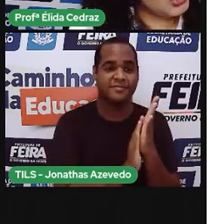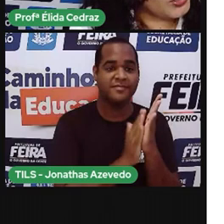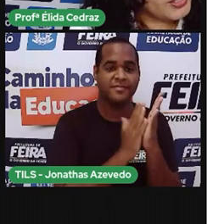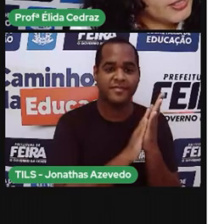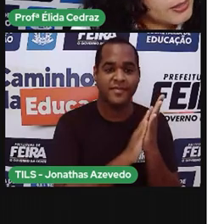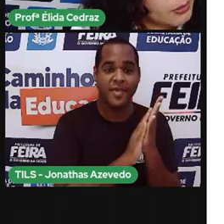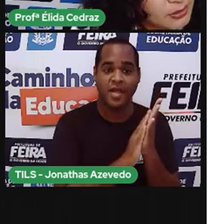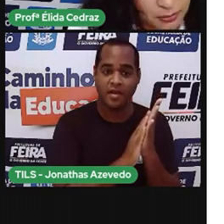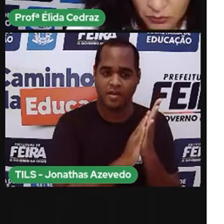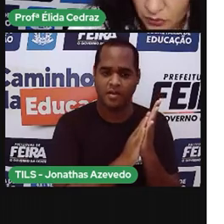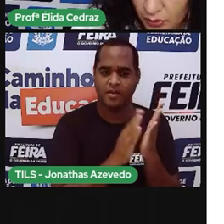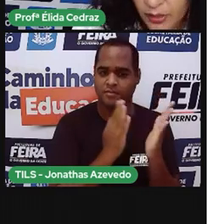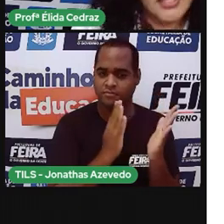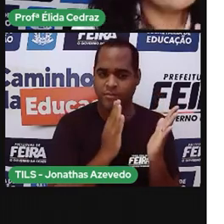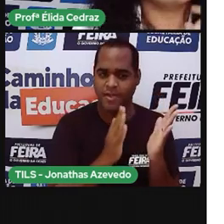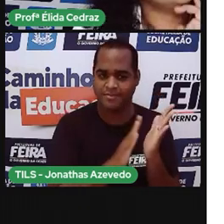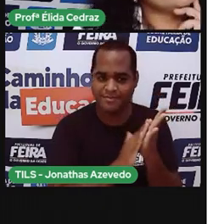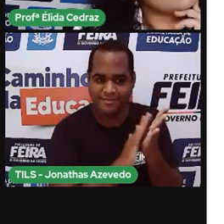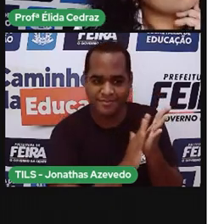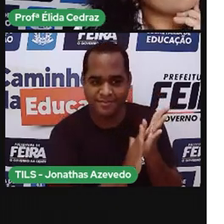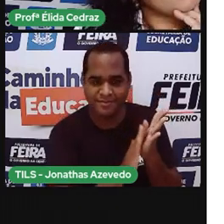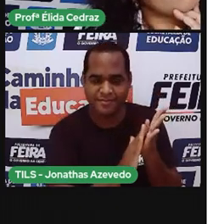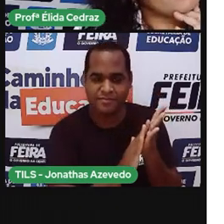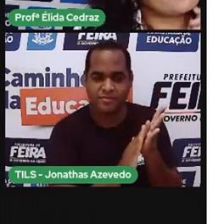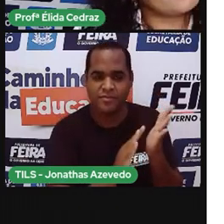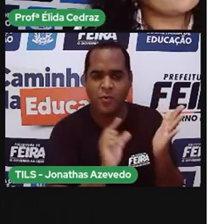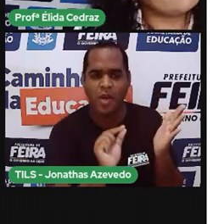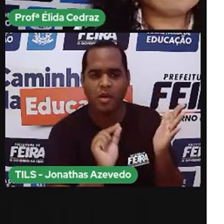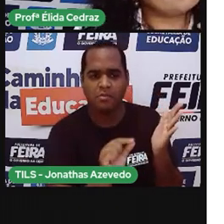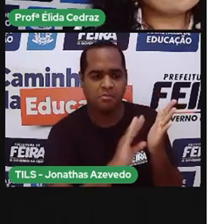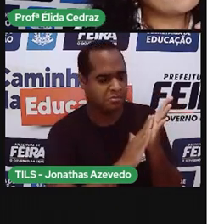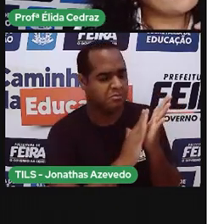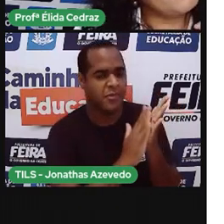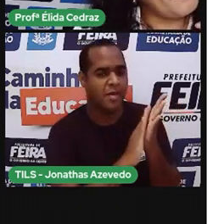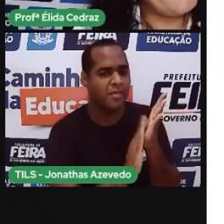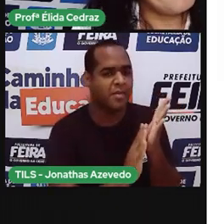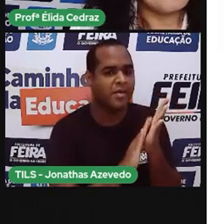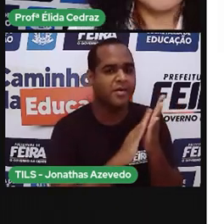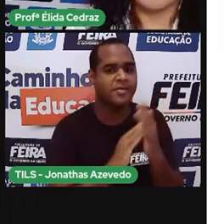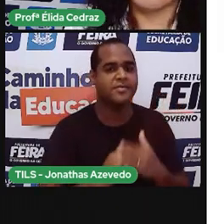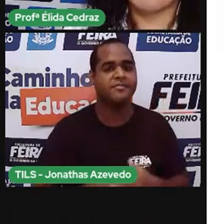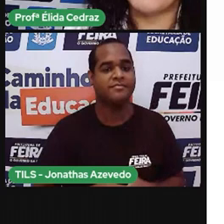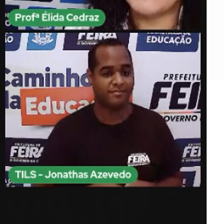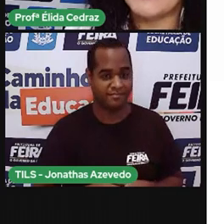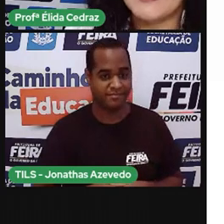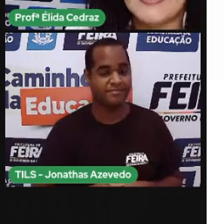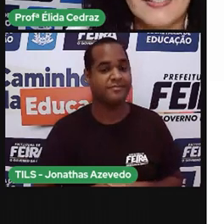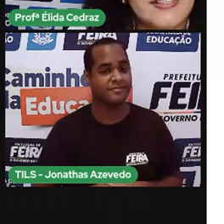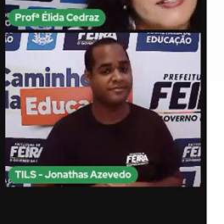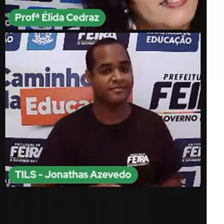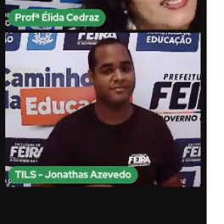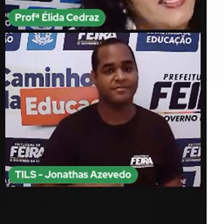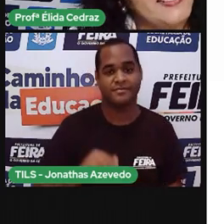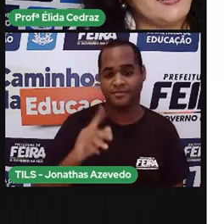A gente toca ele assim com as mãos. Que instrumento é aquele? Vamos ver.